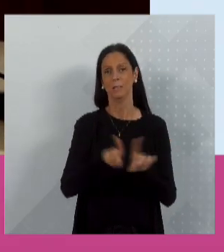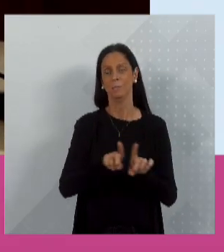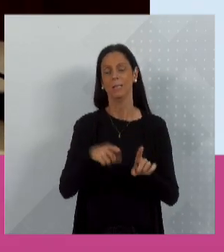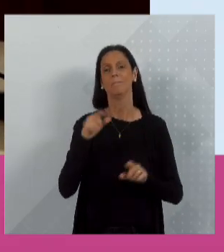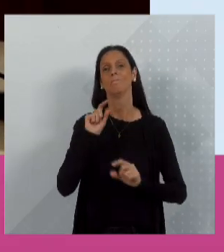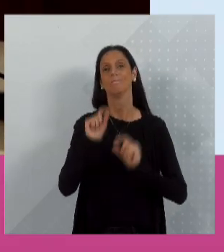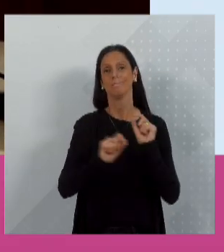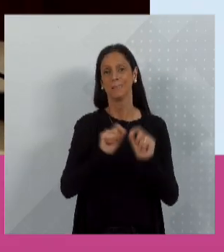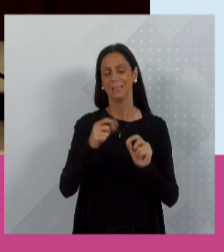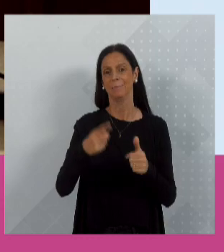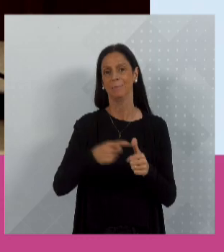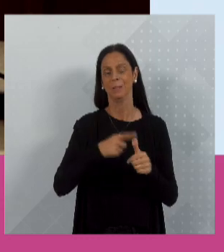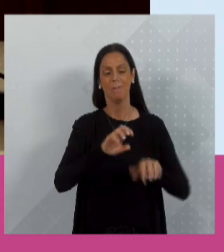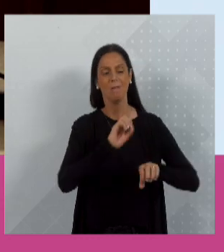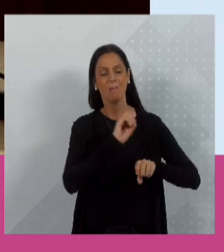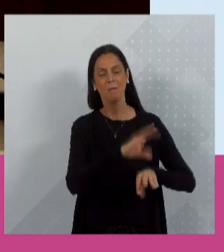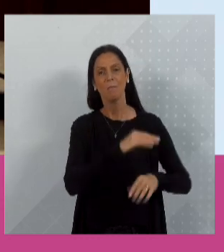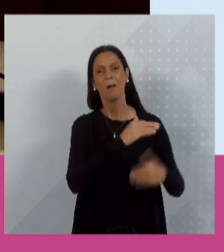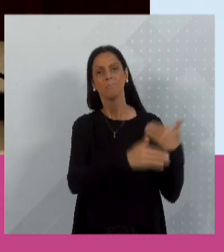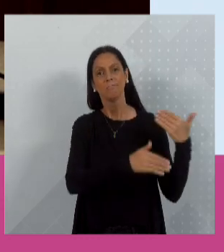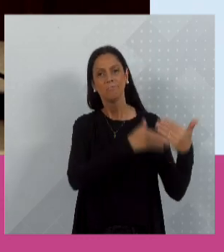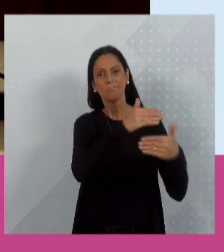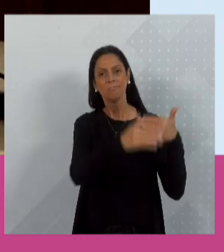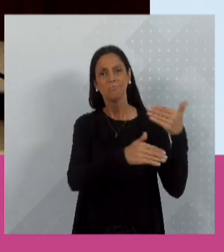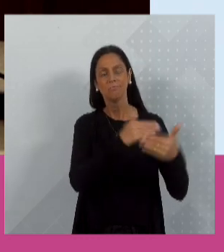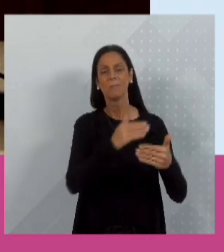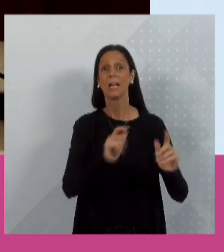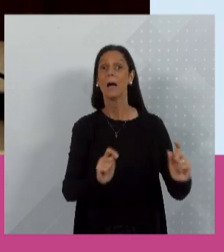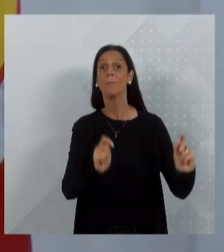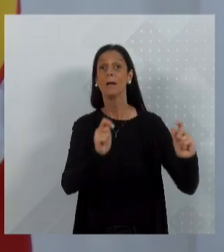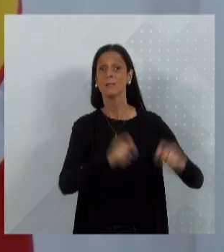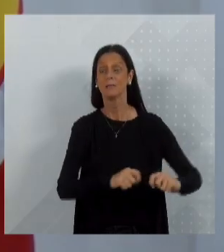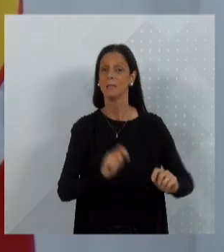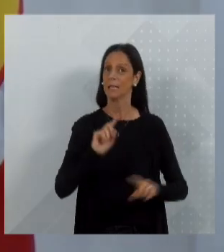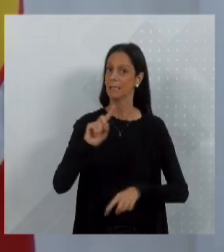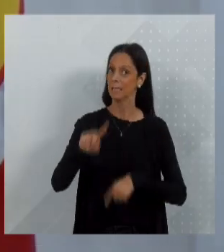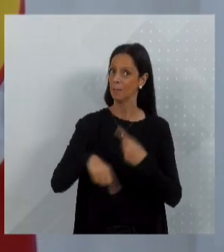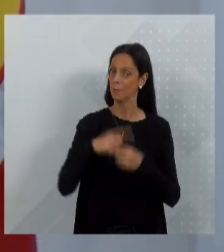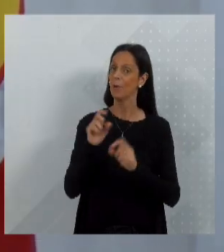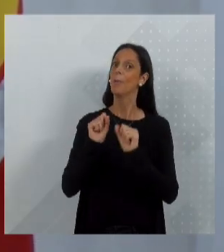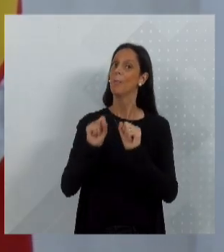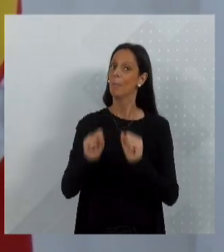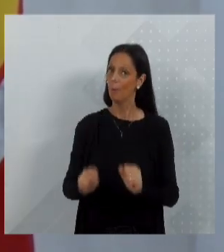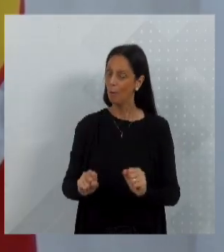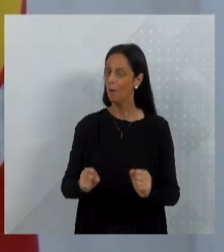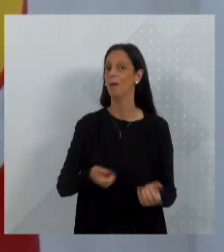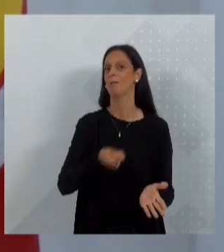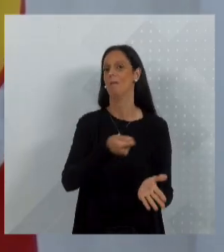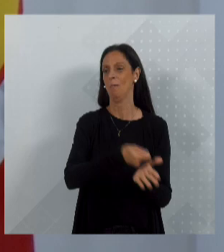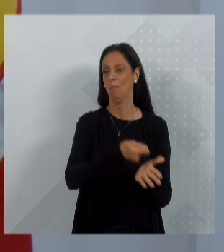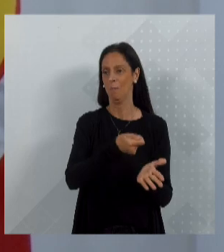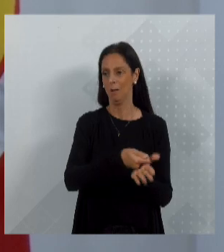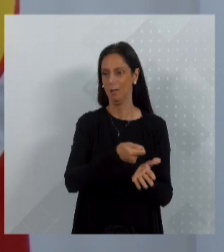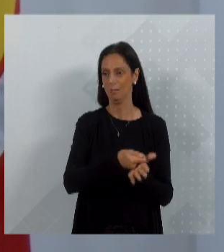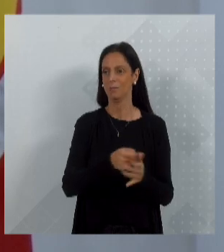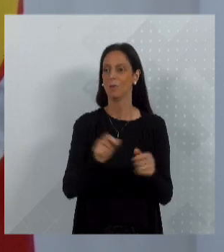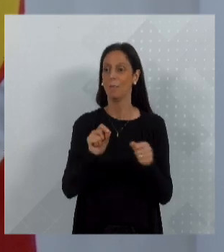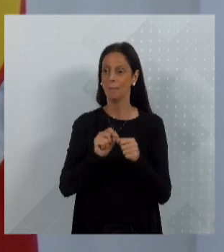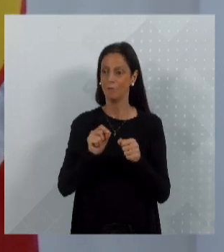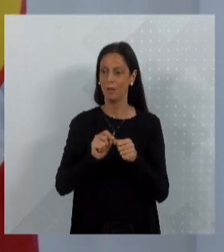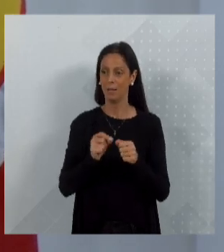informa, explica todo o processo, capacita e depois pode haver uma cobrança. E isso que está sendo